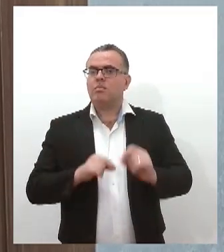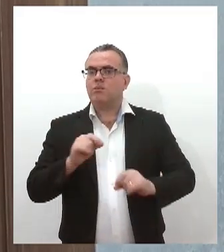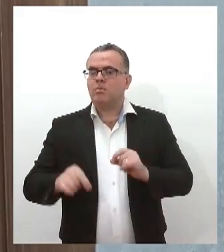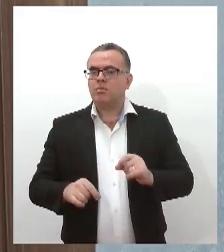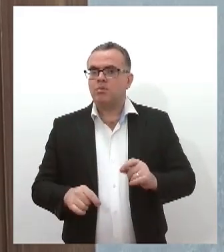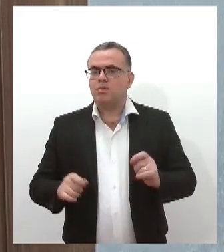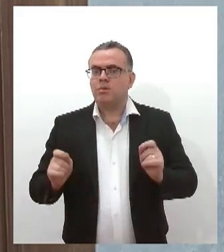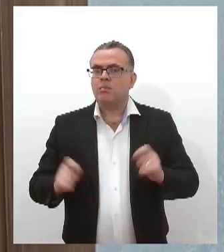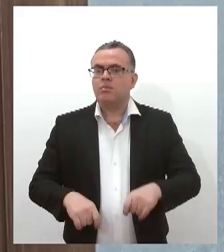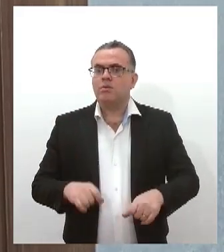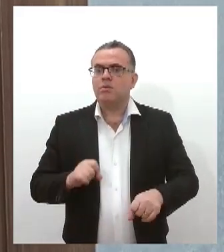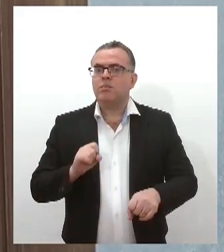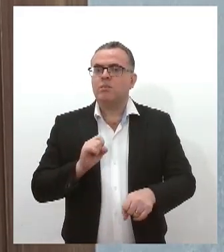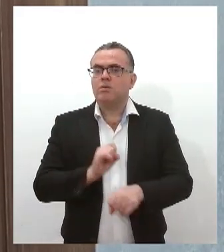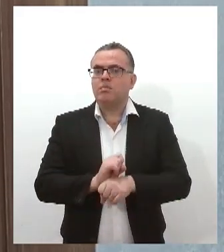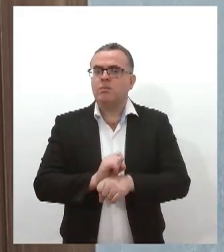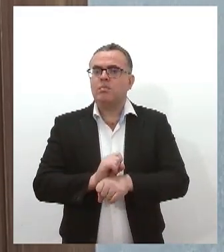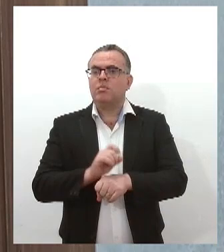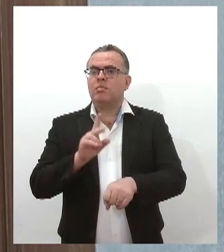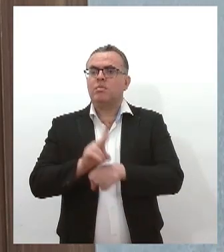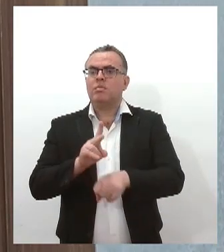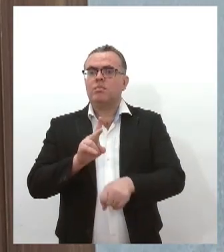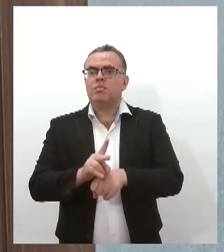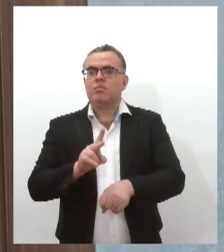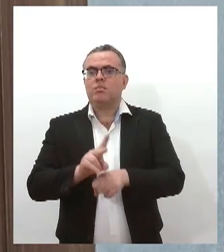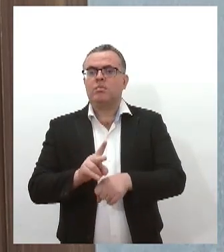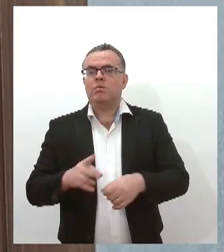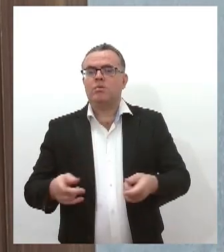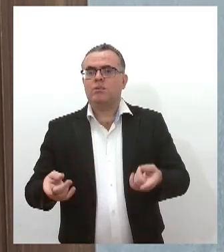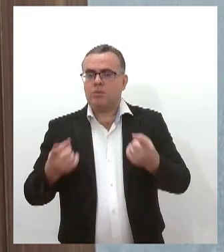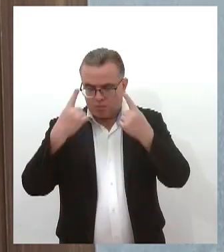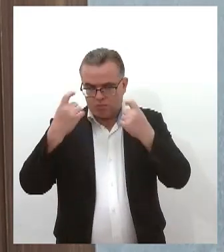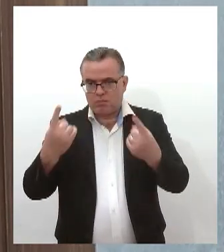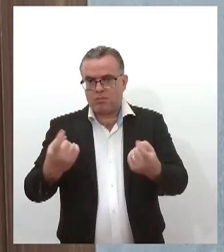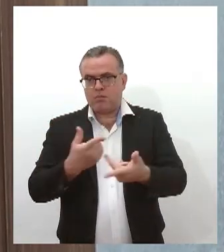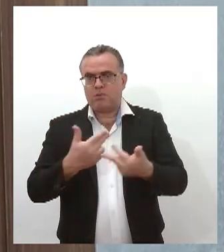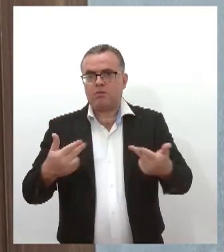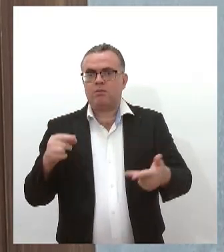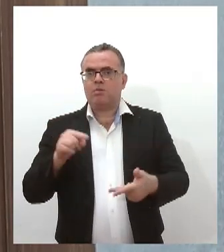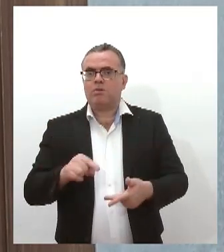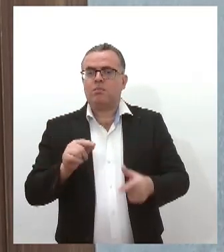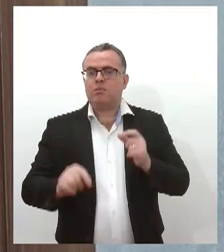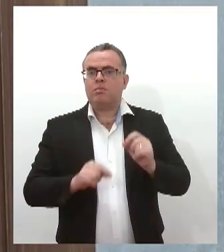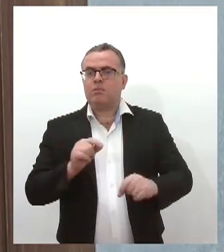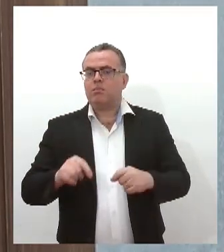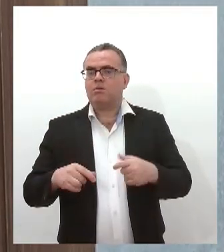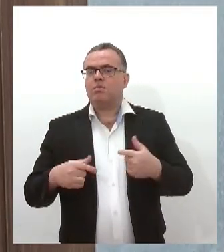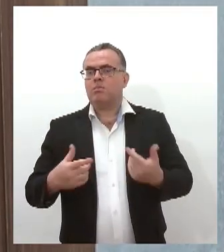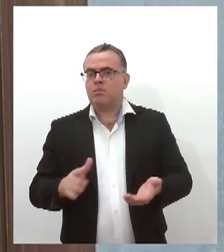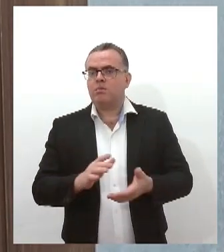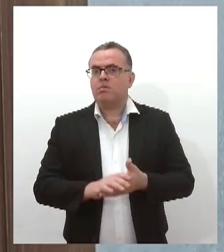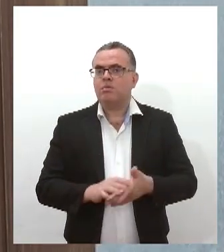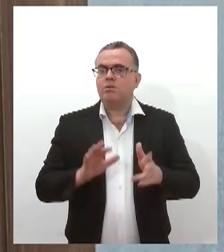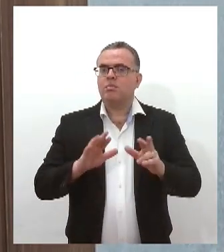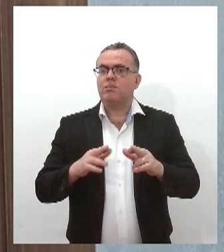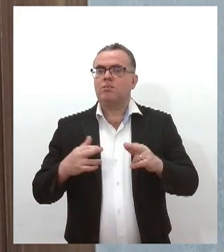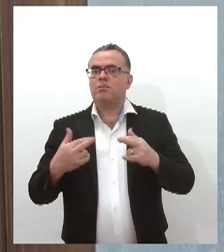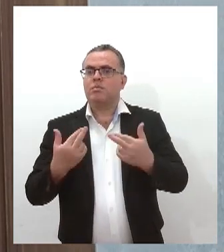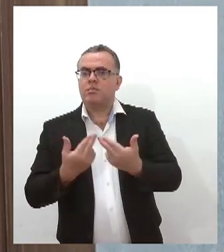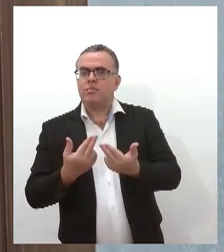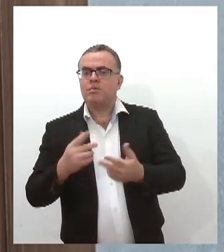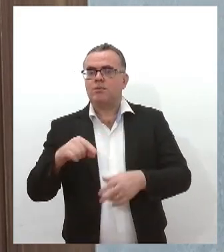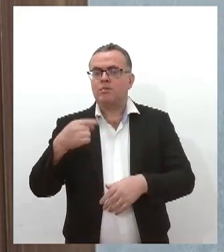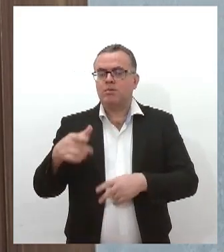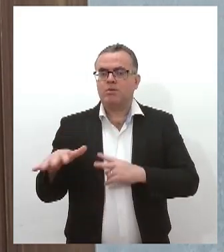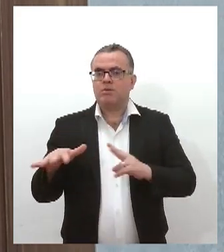aparato a uma mulher que esteja ali prestes a sofrer qualquer tipo de violência e agressão. Então vai ser feita uma reunião ampliada a próxima semana para que